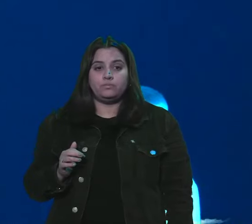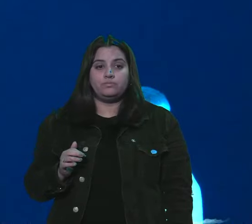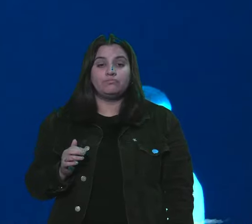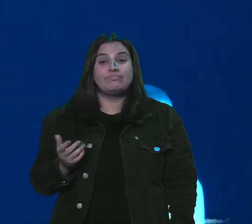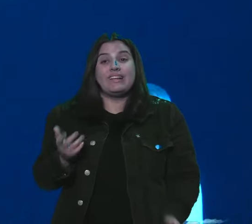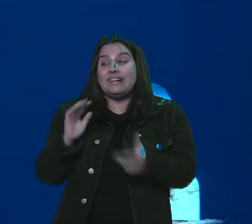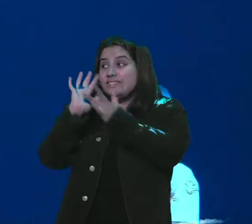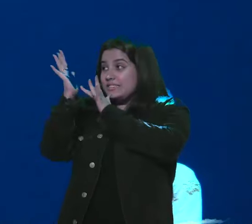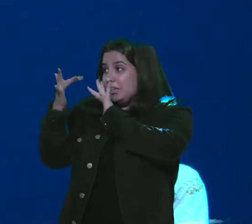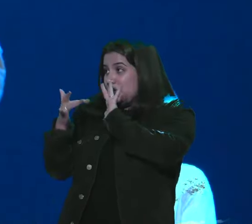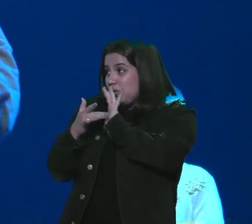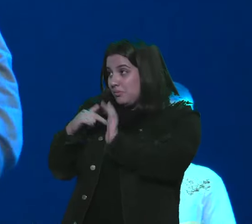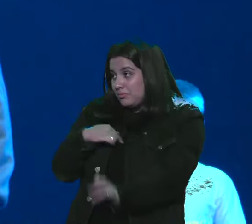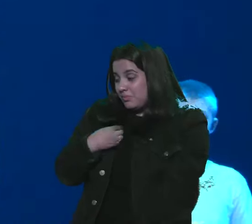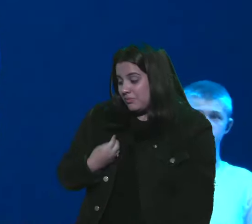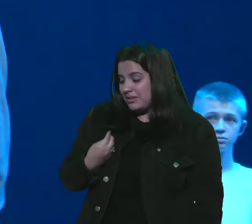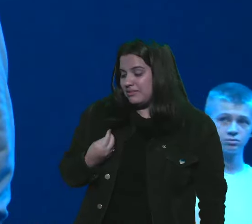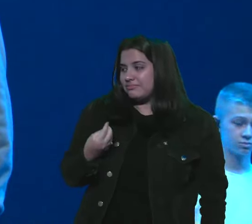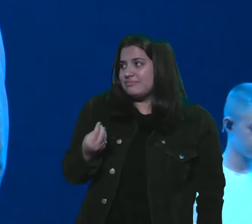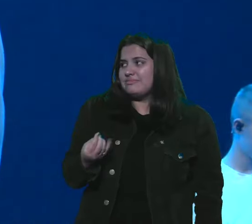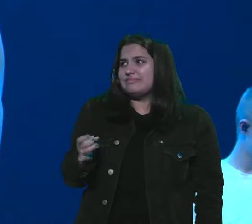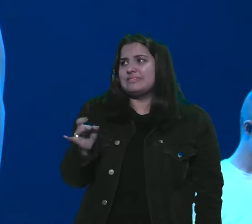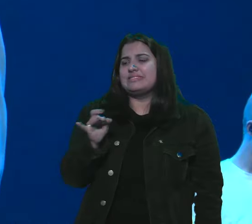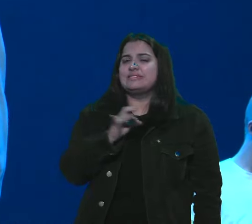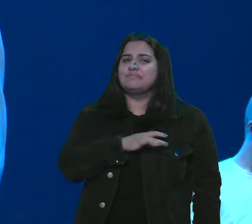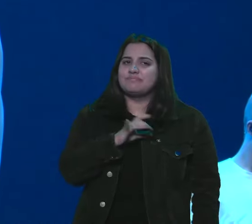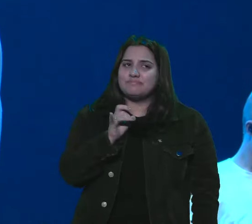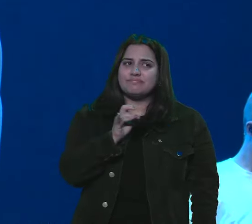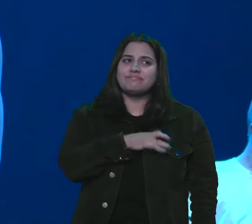Jesus, eu tenho andado vivido com medo.